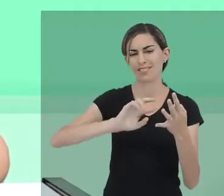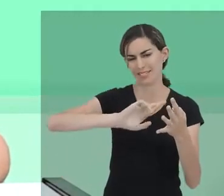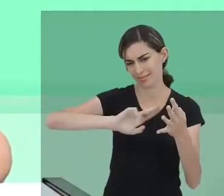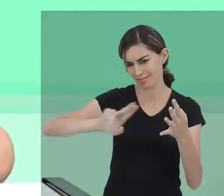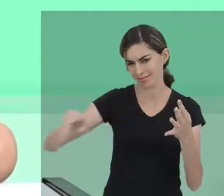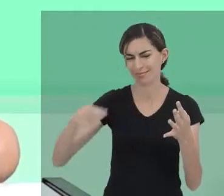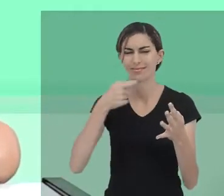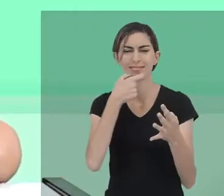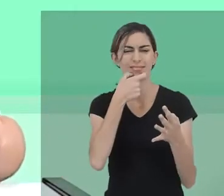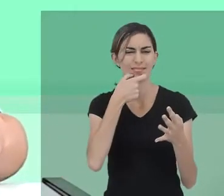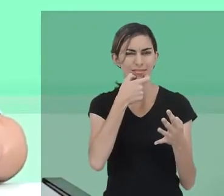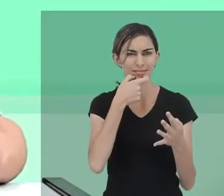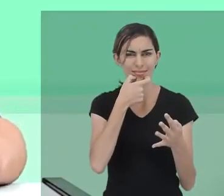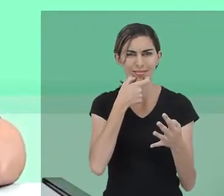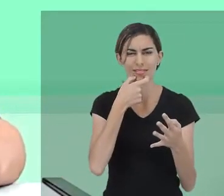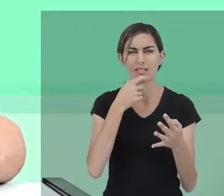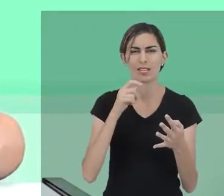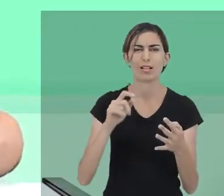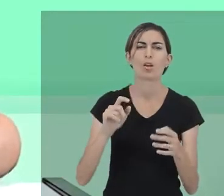benchmarking. Repeat.